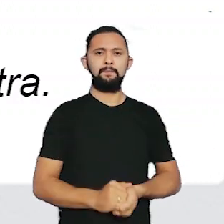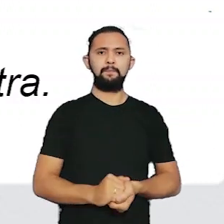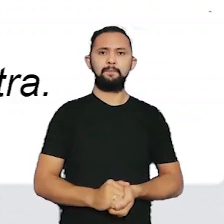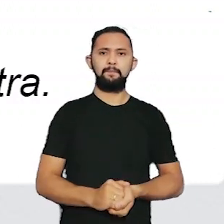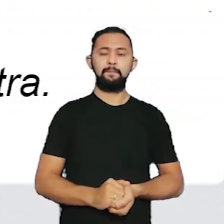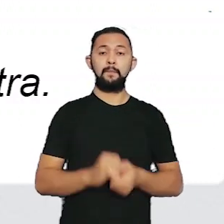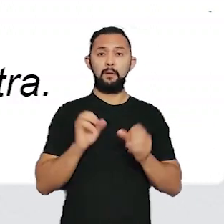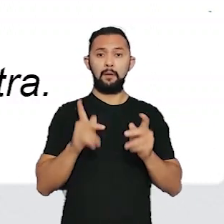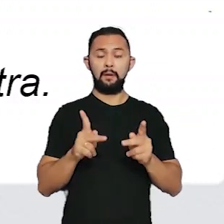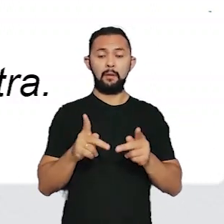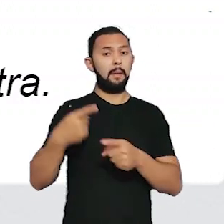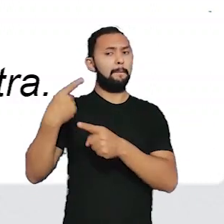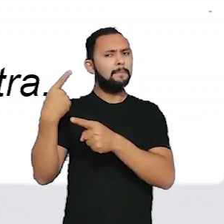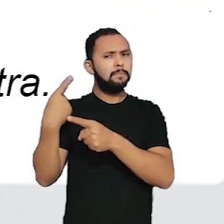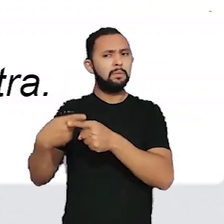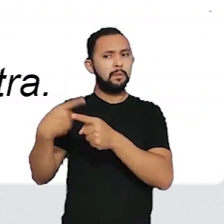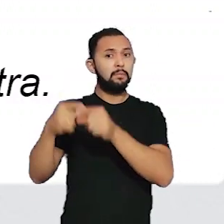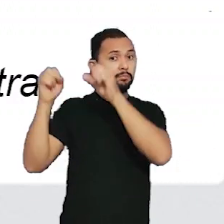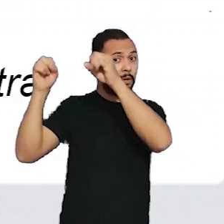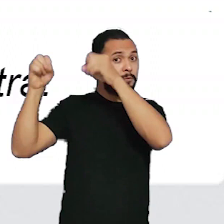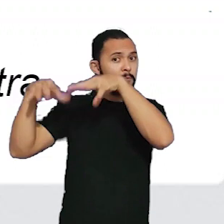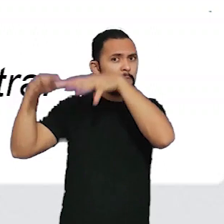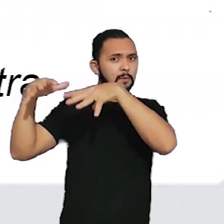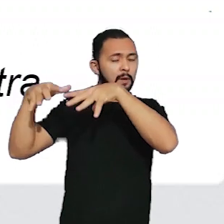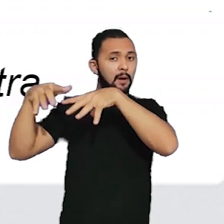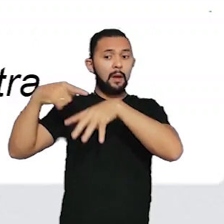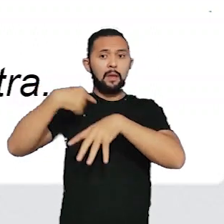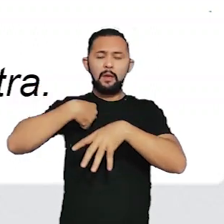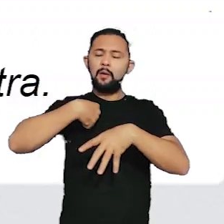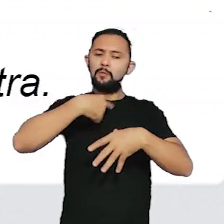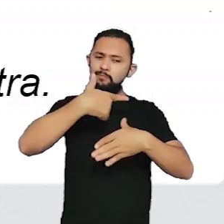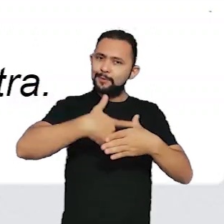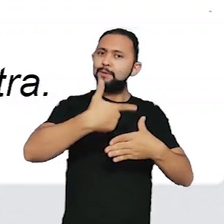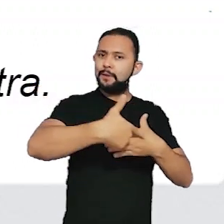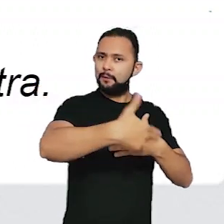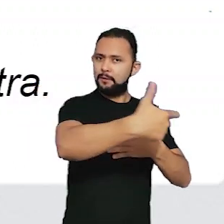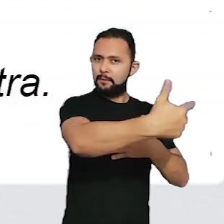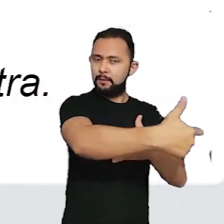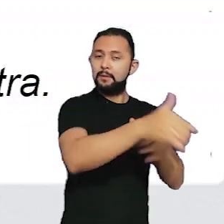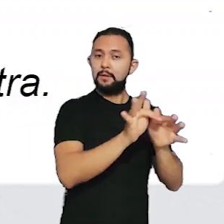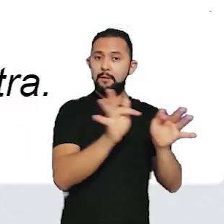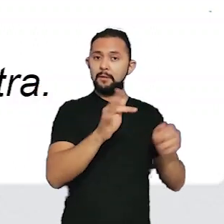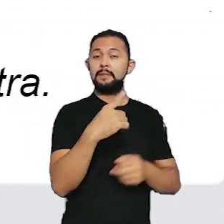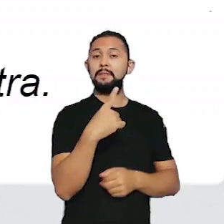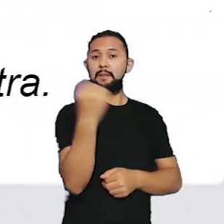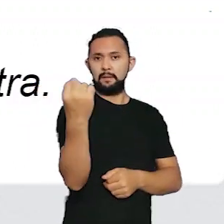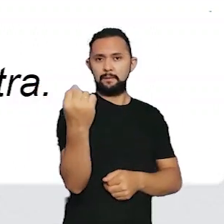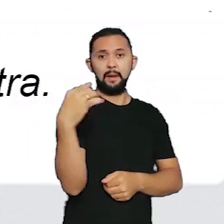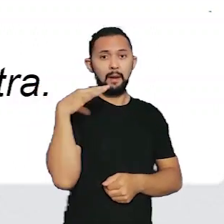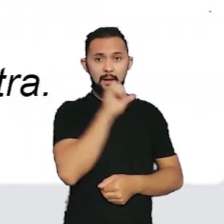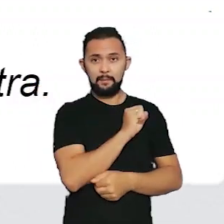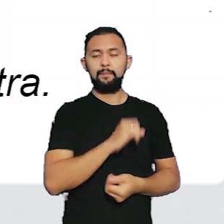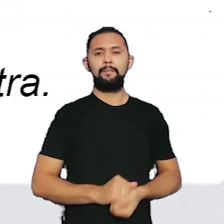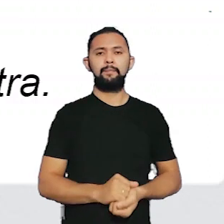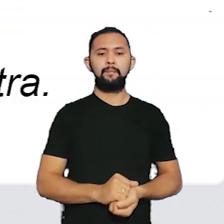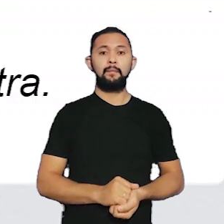consequência. Então, é por causa desse temporal que, consequência, a gente saiu rápido, tá? Então, por isso que